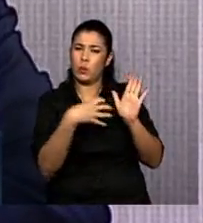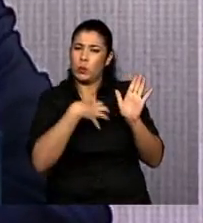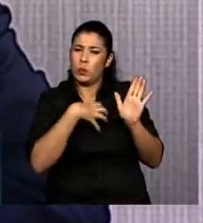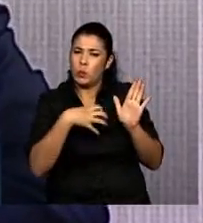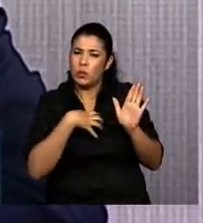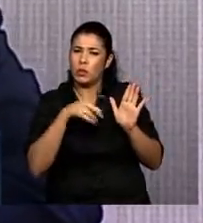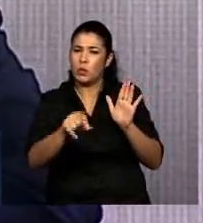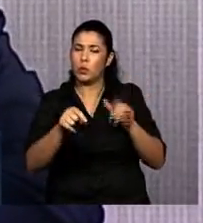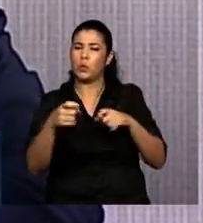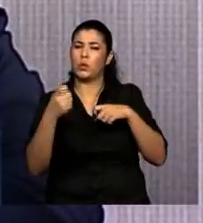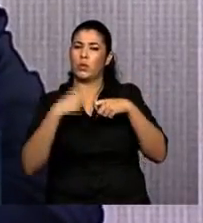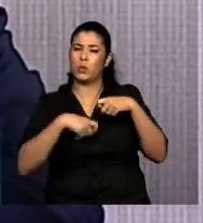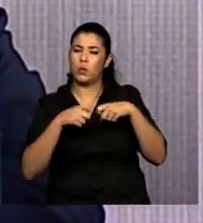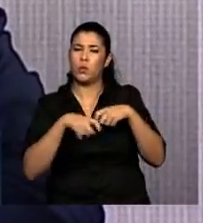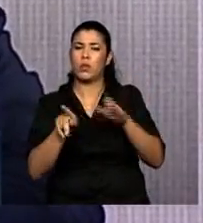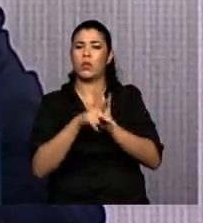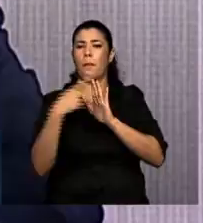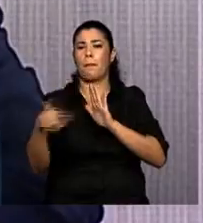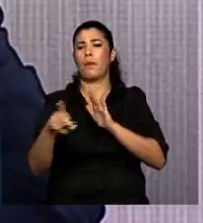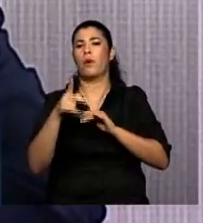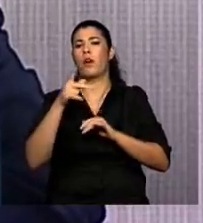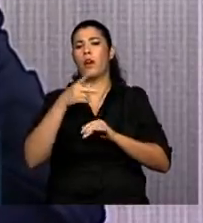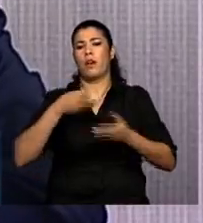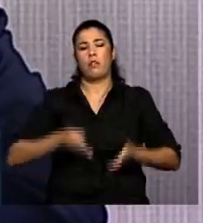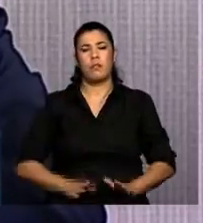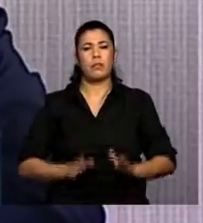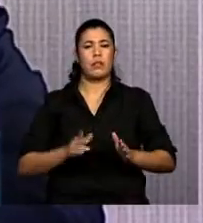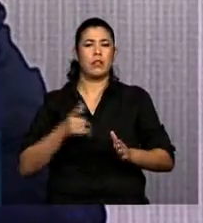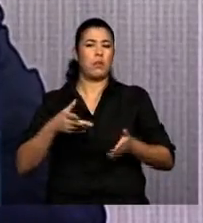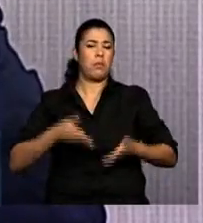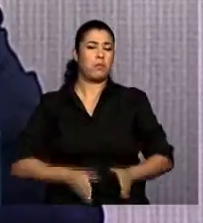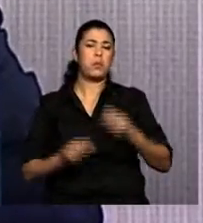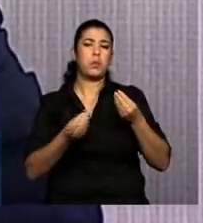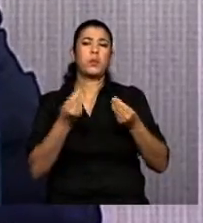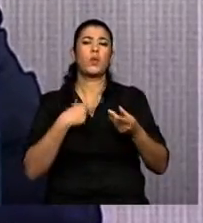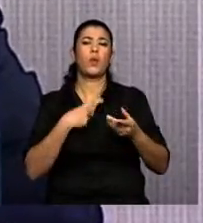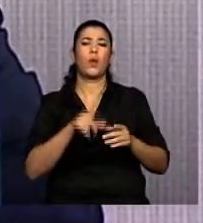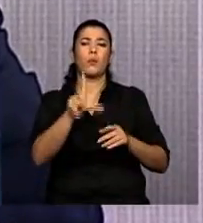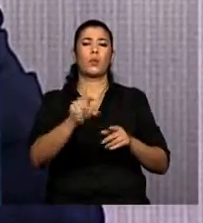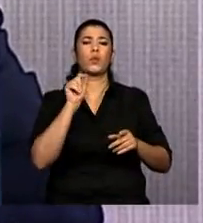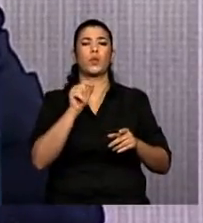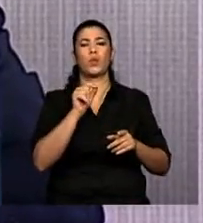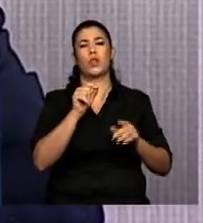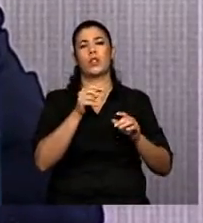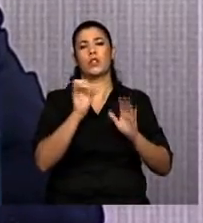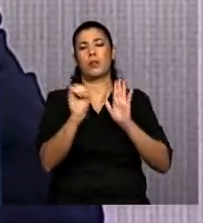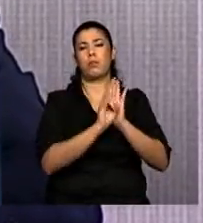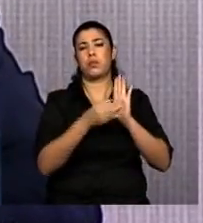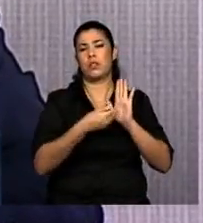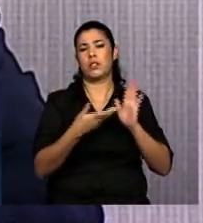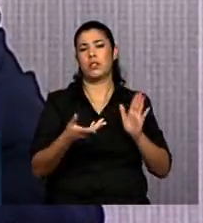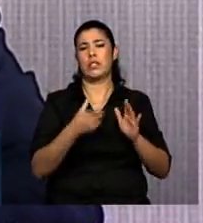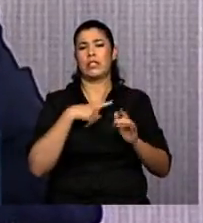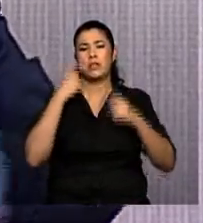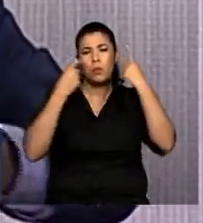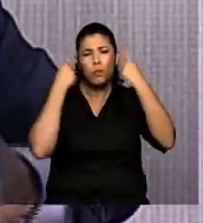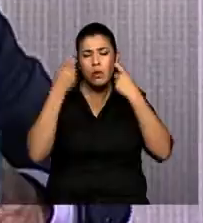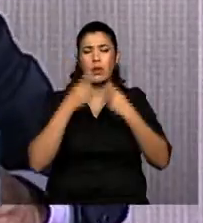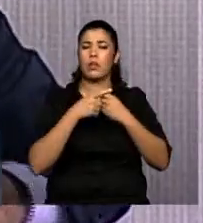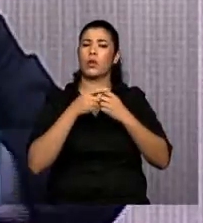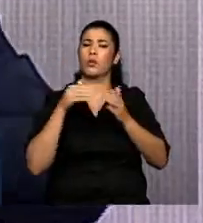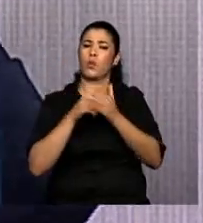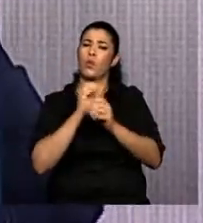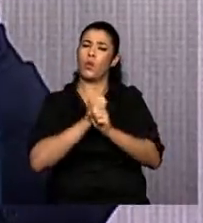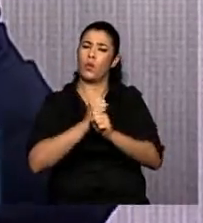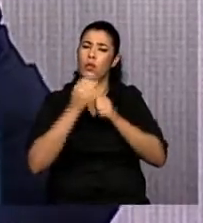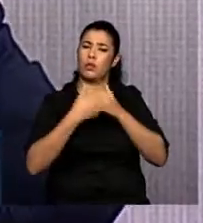de pertencimento ao sexo oposto ao do nascimento. Então, são questões objetivas que nos preocupam muito e que têm ganhado, ao longo desses